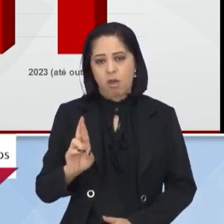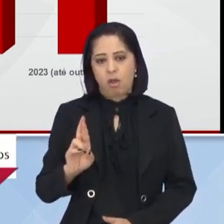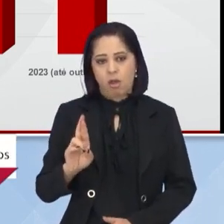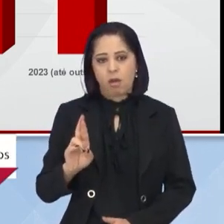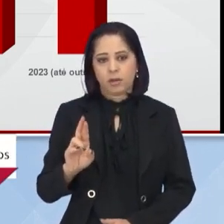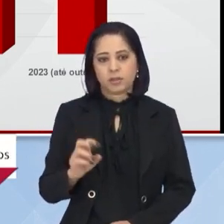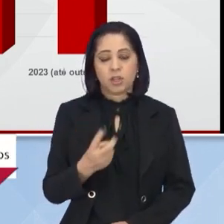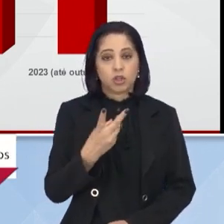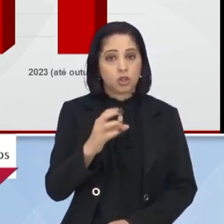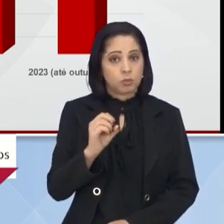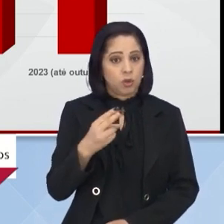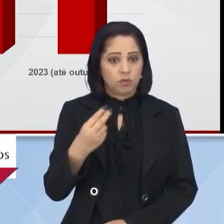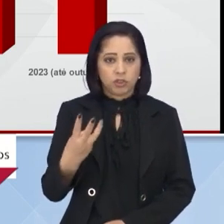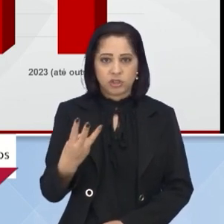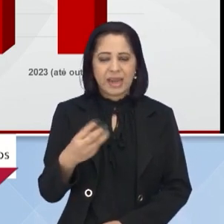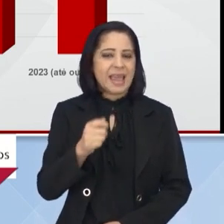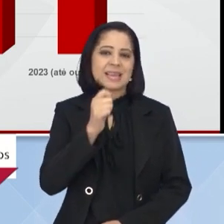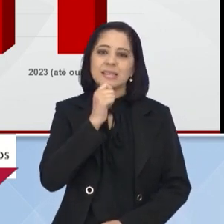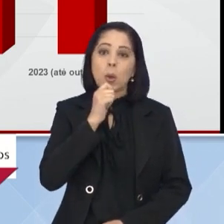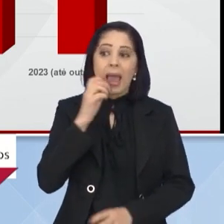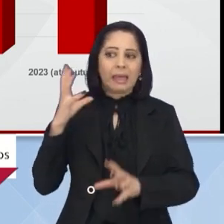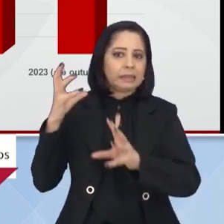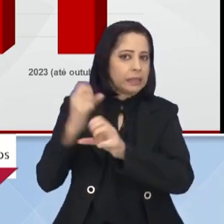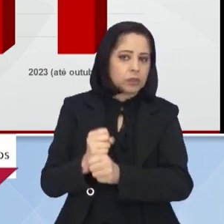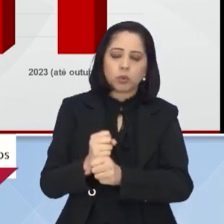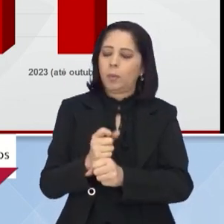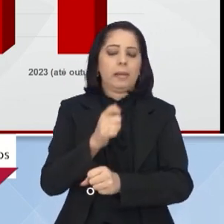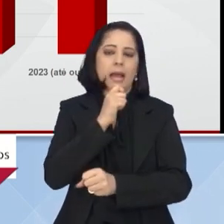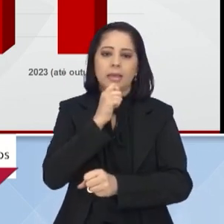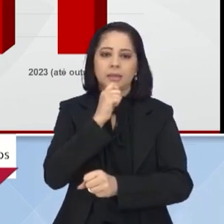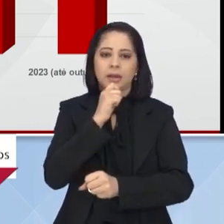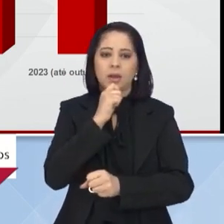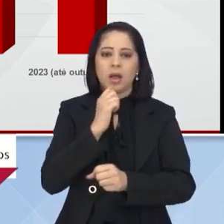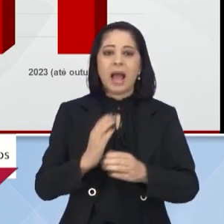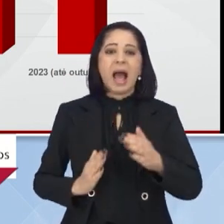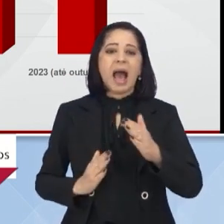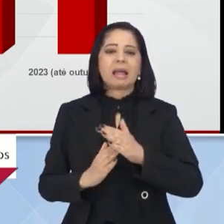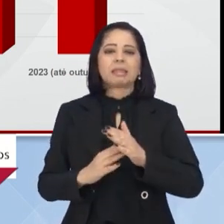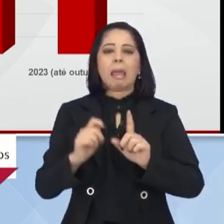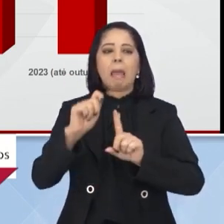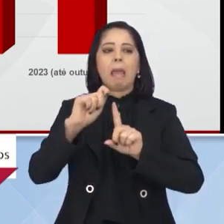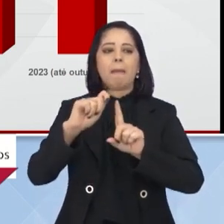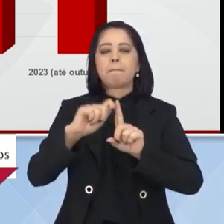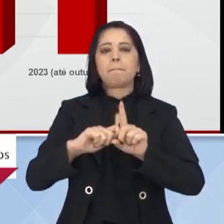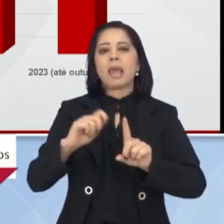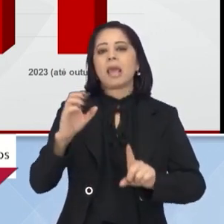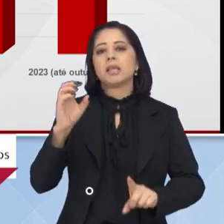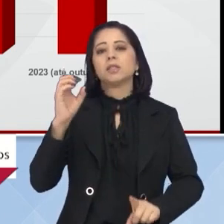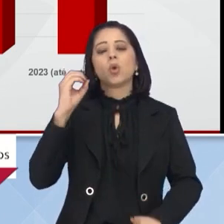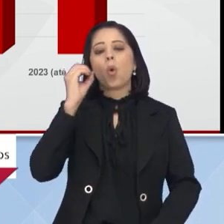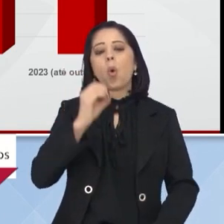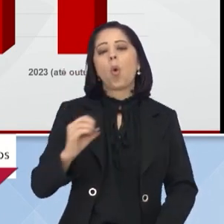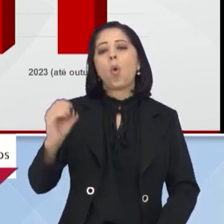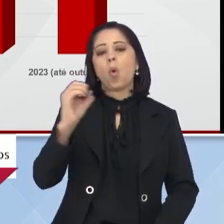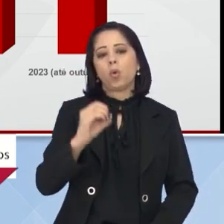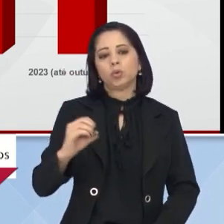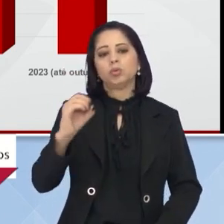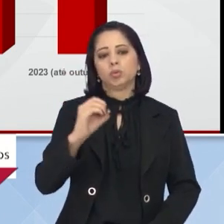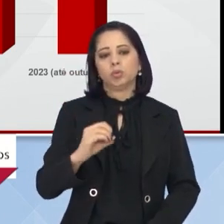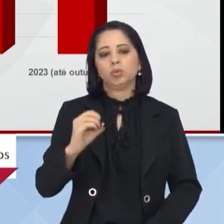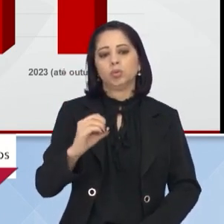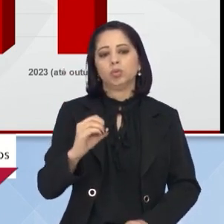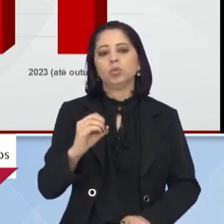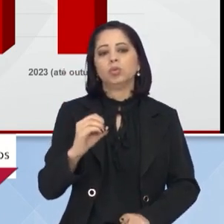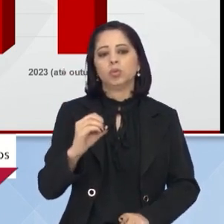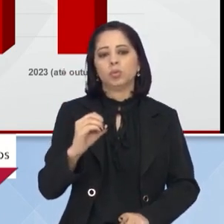2023 a gente ainda não tem esse número fechado tá até outubro não sei se dá para é muito bem que tá pequenininho mas até outubro eh